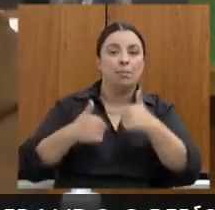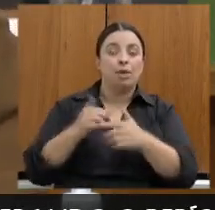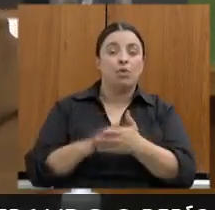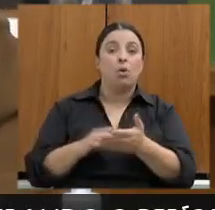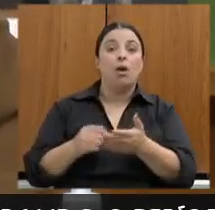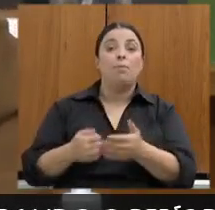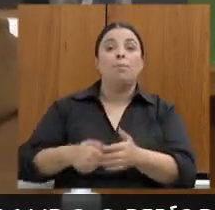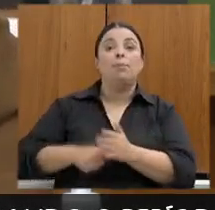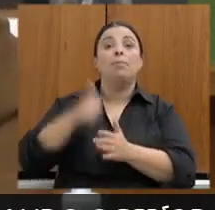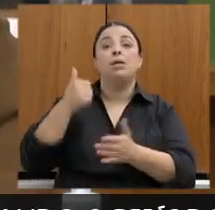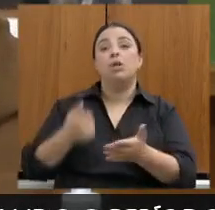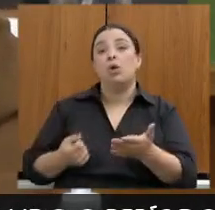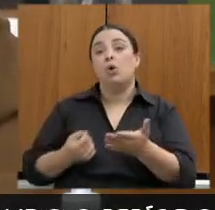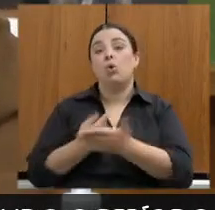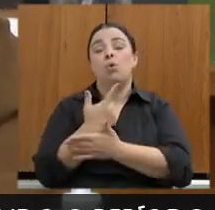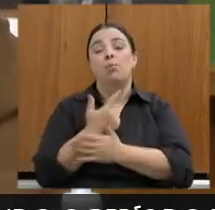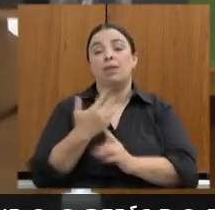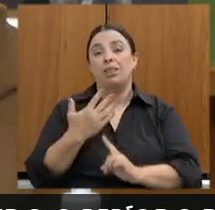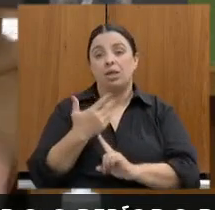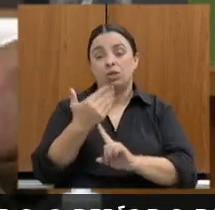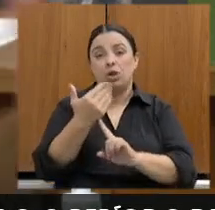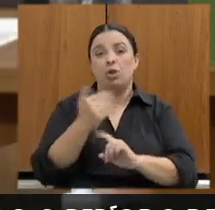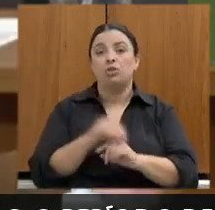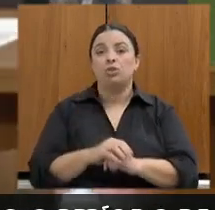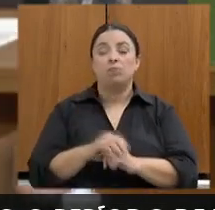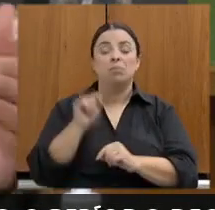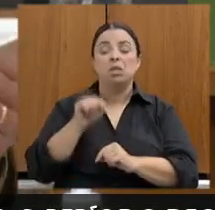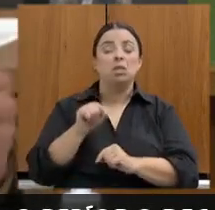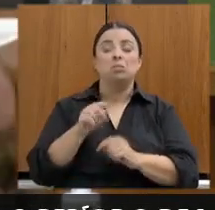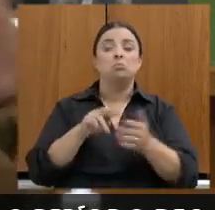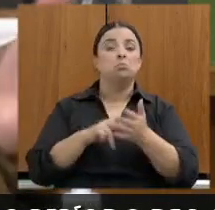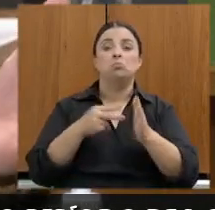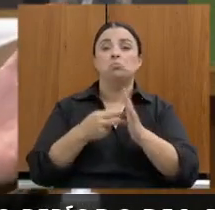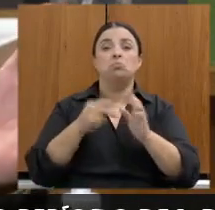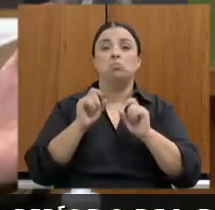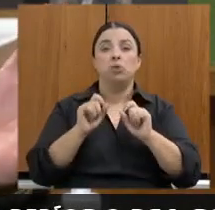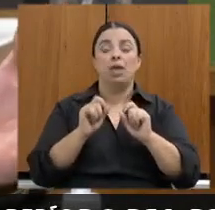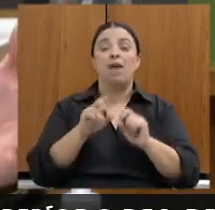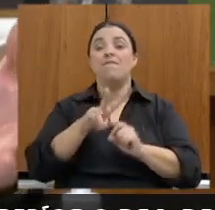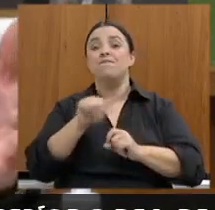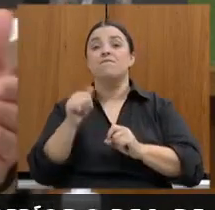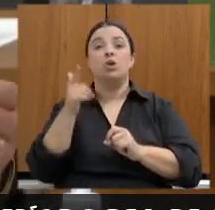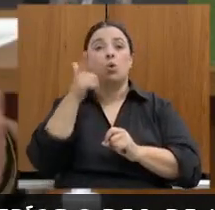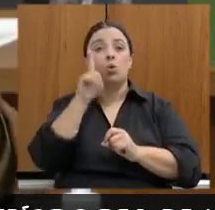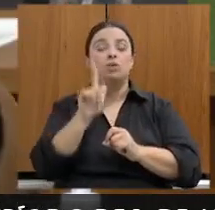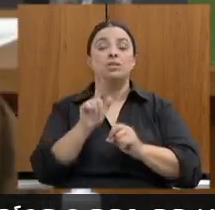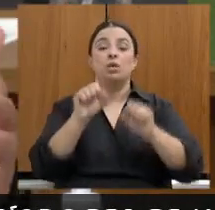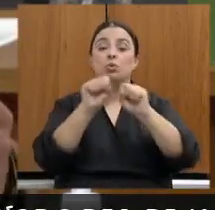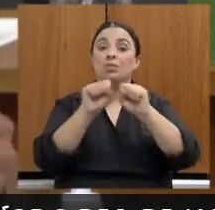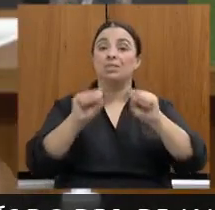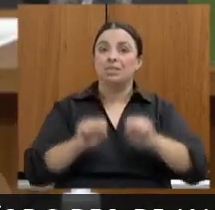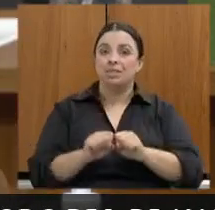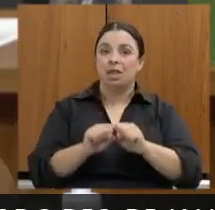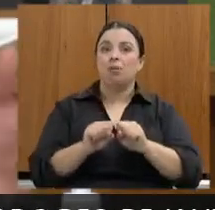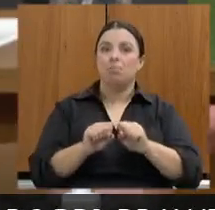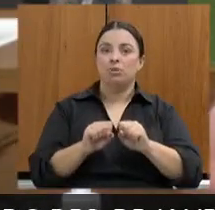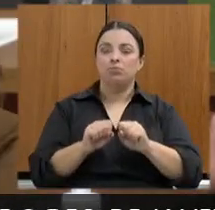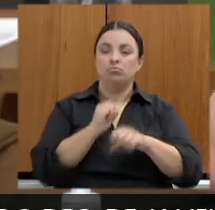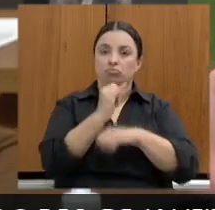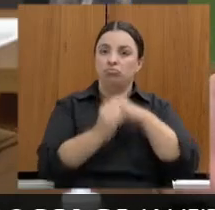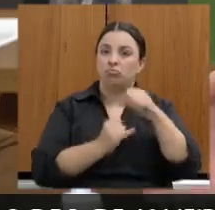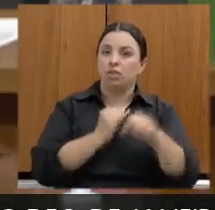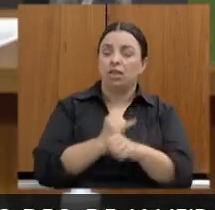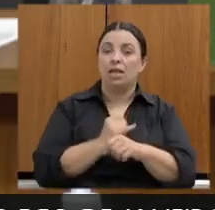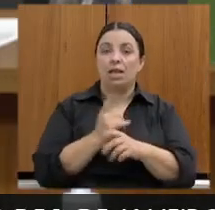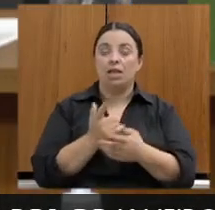nós vamos conseguir fazer um sistema que hoje até a gente chega lá para protege para fazer um pedido para melhorar um sistema para